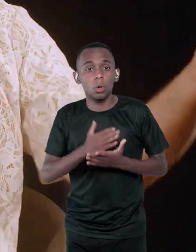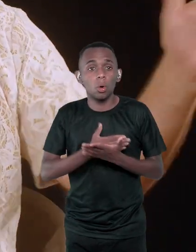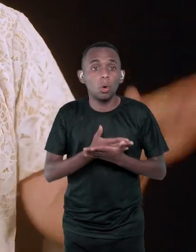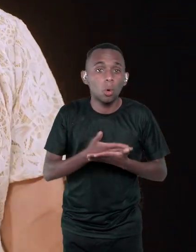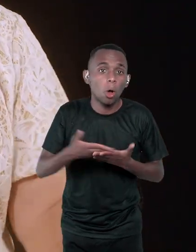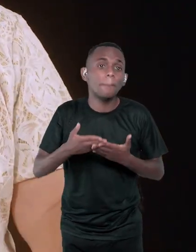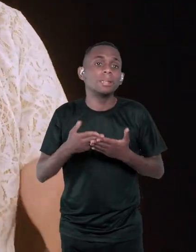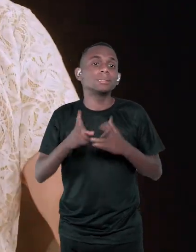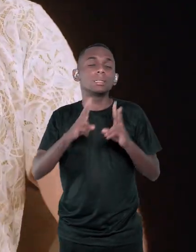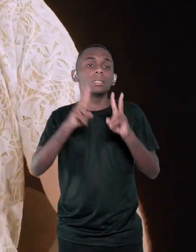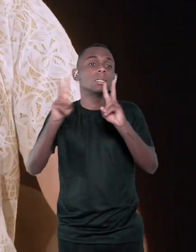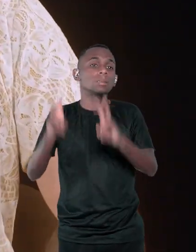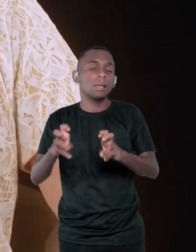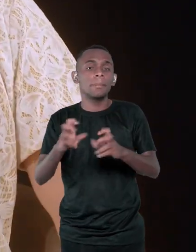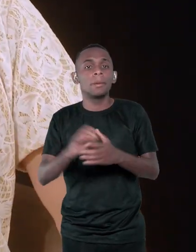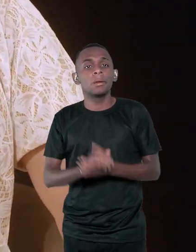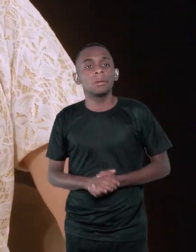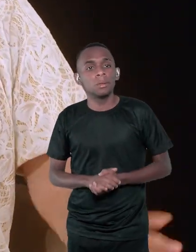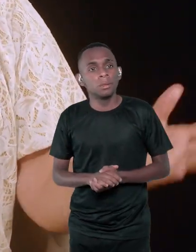por